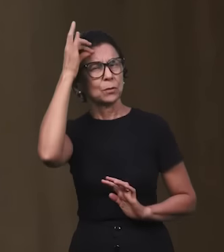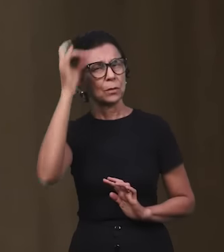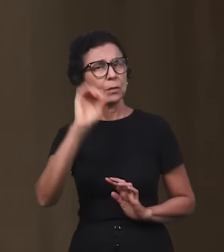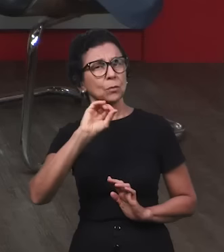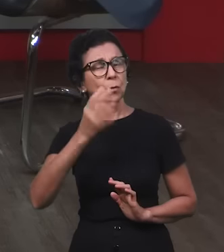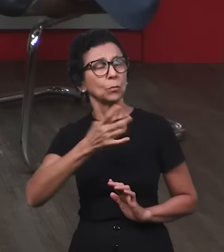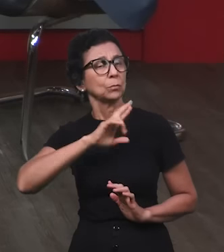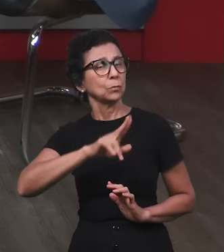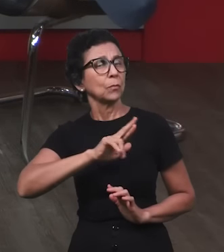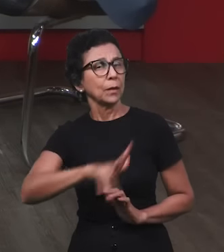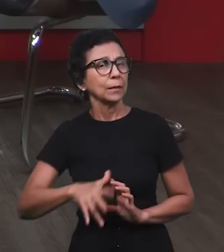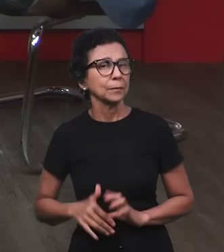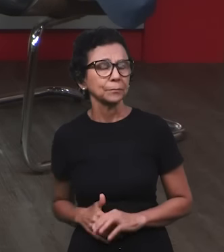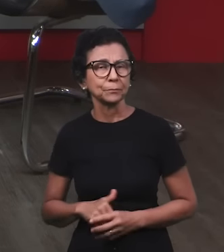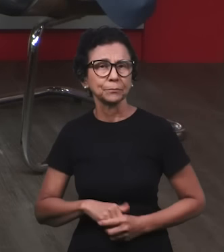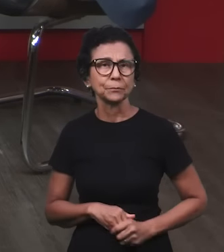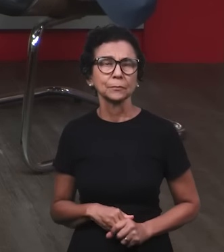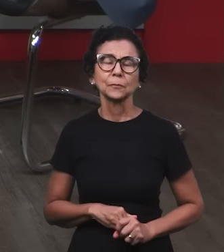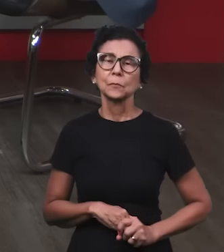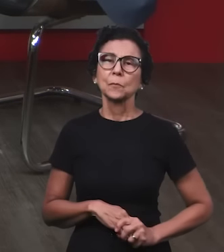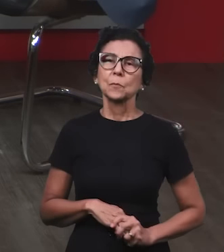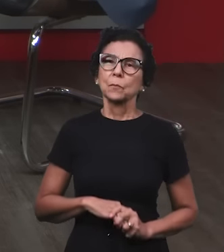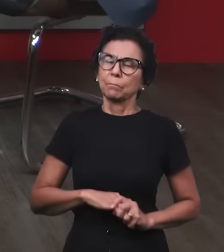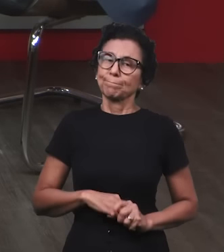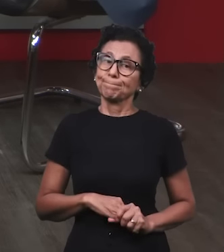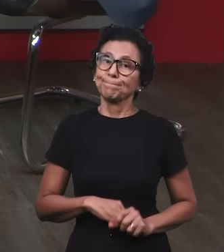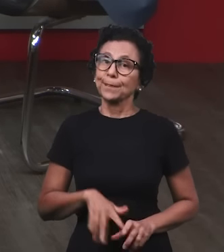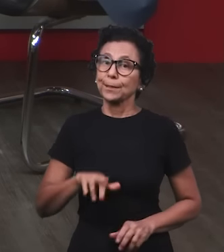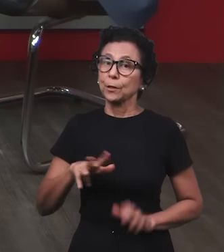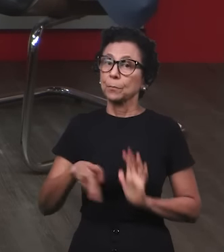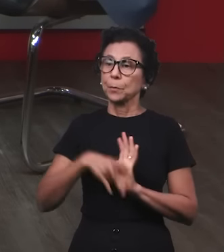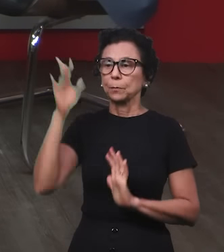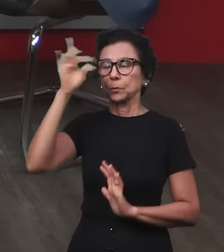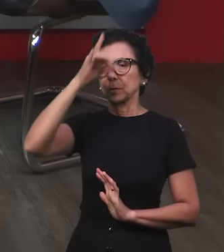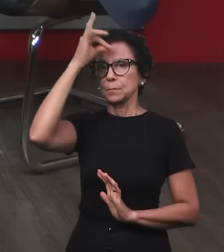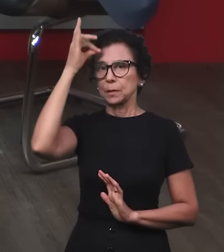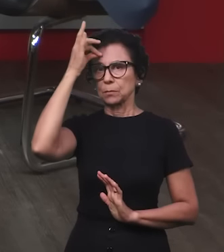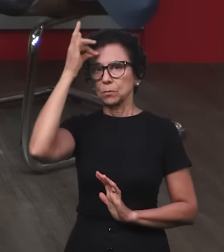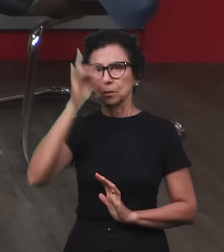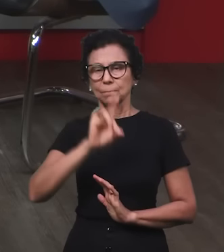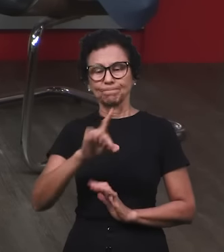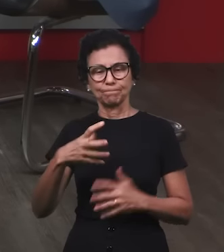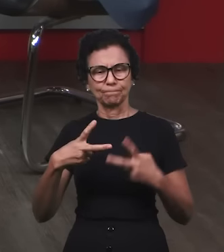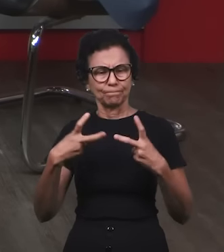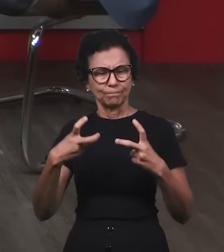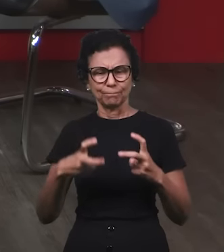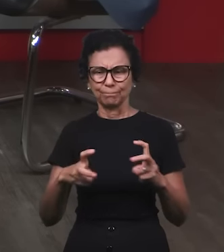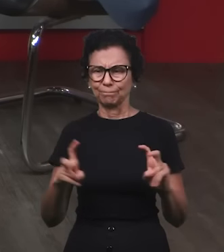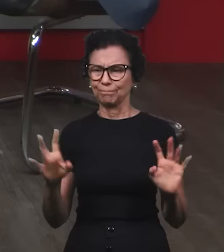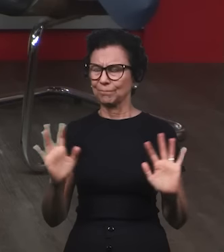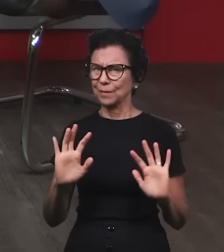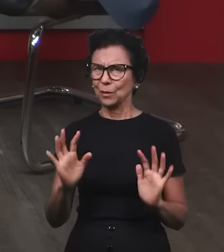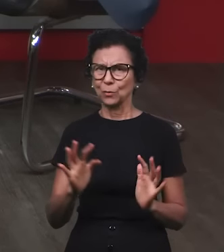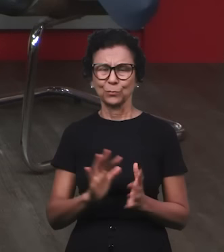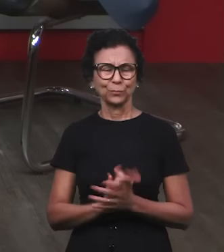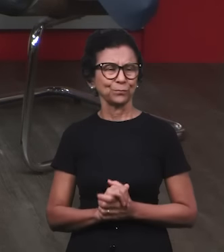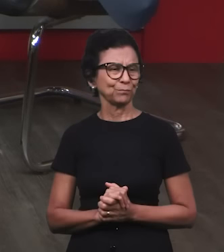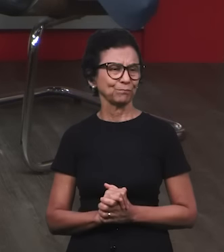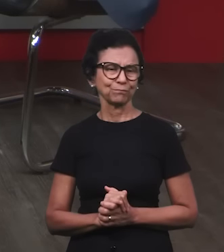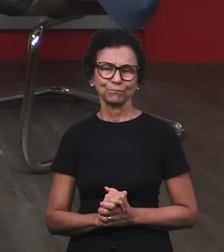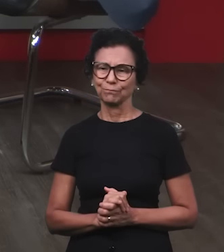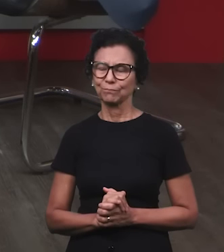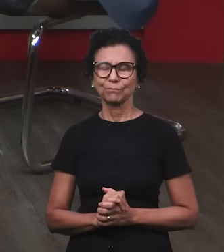importante na vida da igreja. Porque aquilo que não é do Espírito Santo, Paulo diz, não edifica, né? Não realiza a obra.